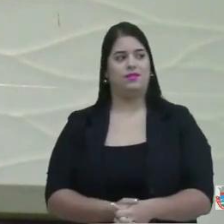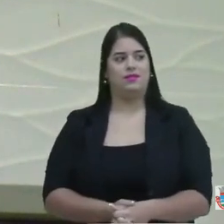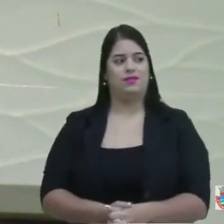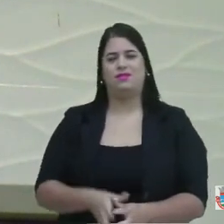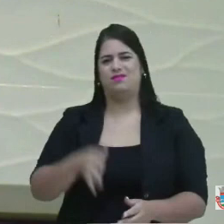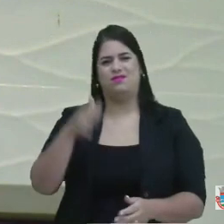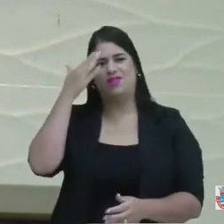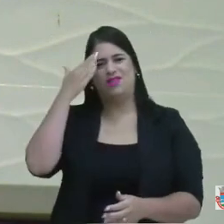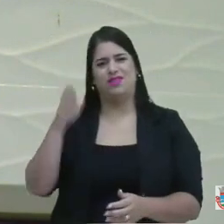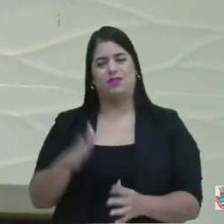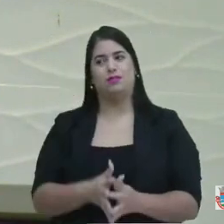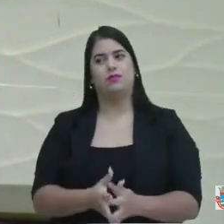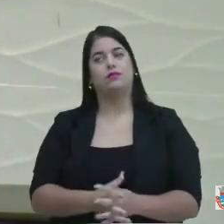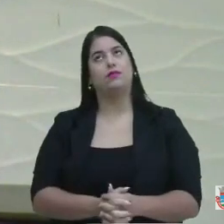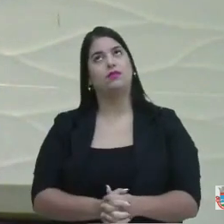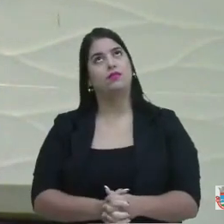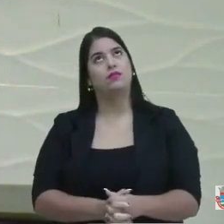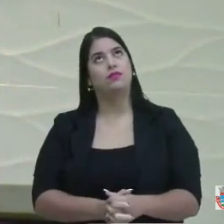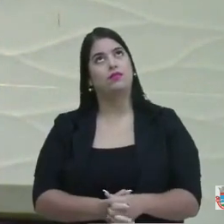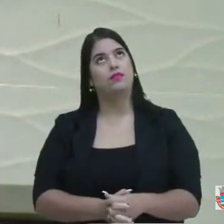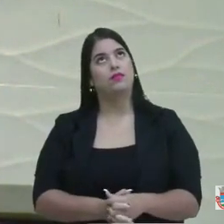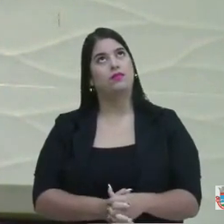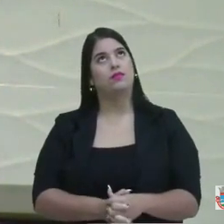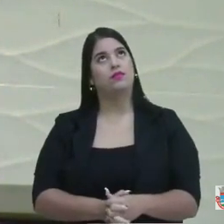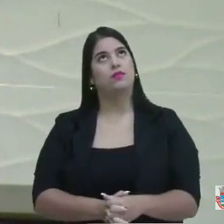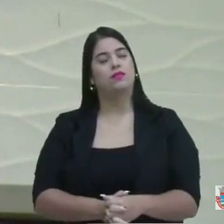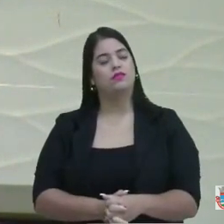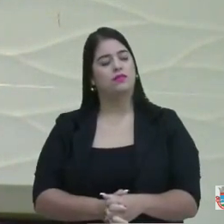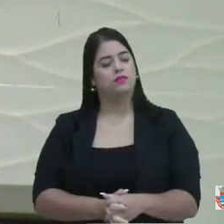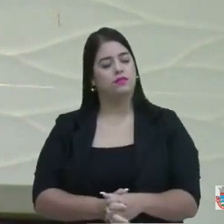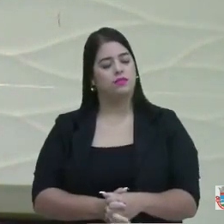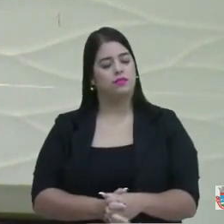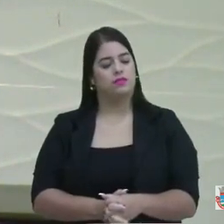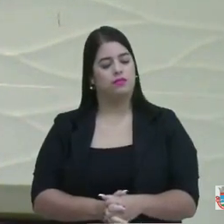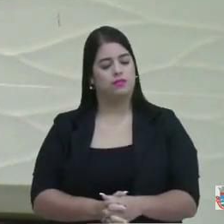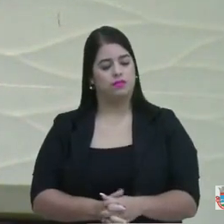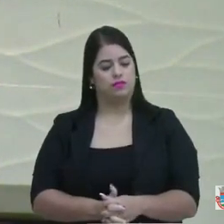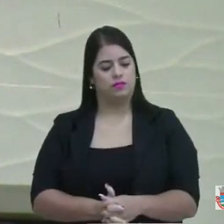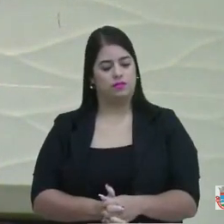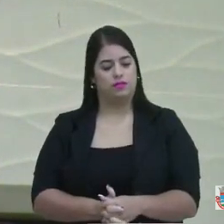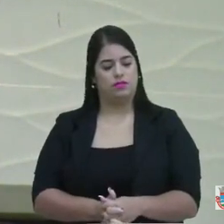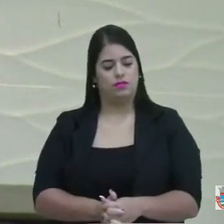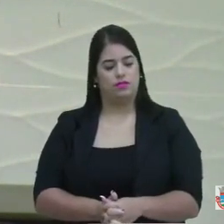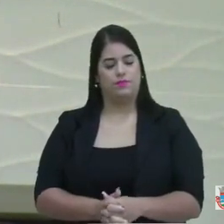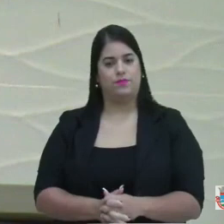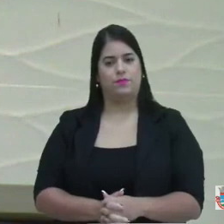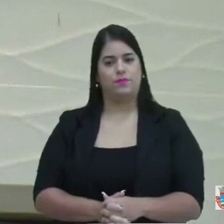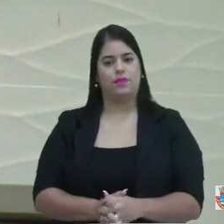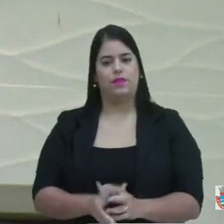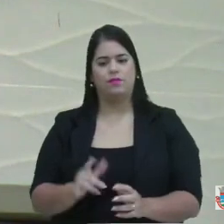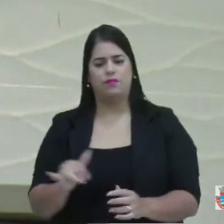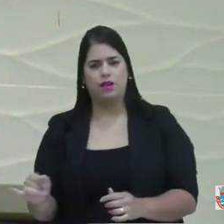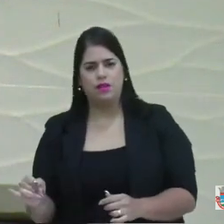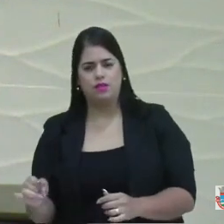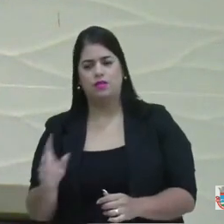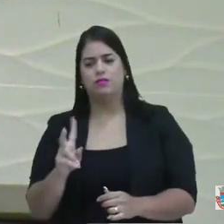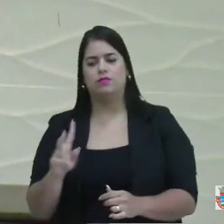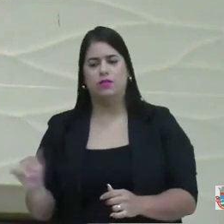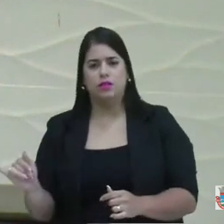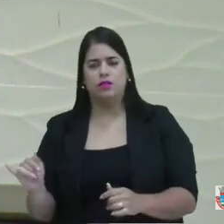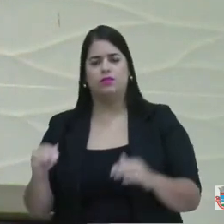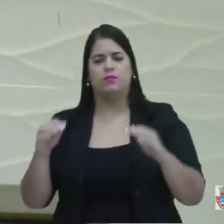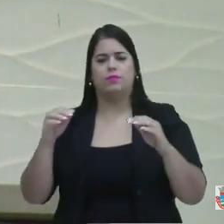Espírito Santo. Se ele não fosse nem lá, se ele não fosse nem lá para adjudicar a Compesa, nós já estava ganhando, já estava